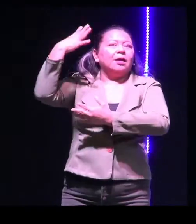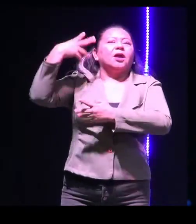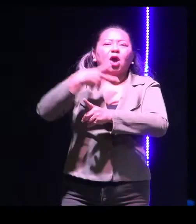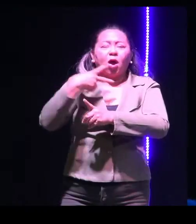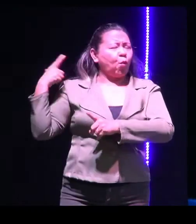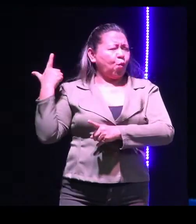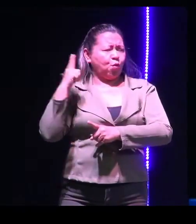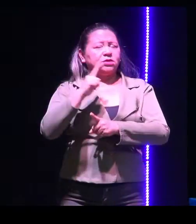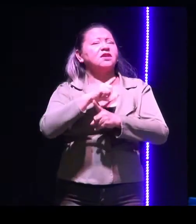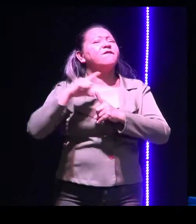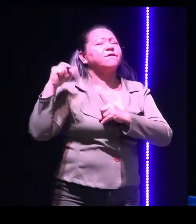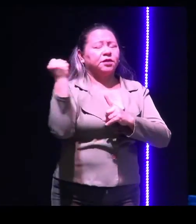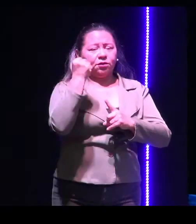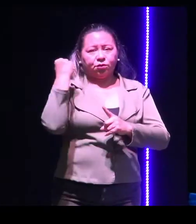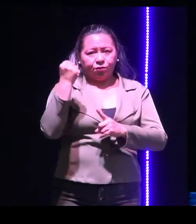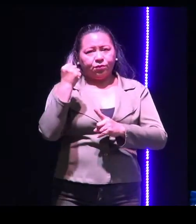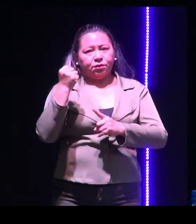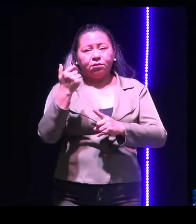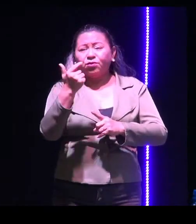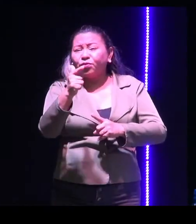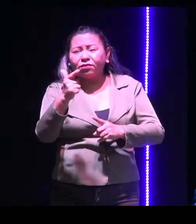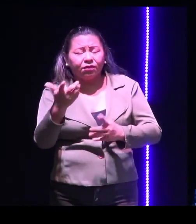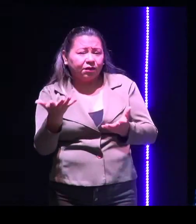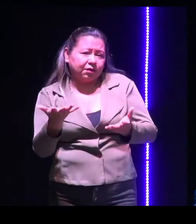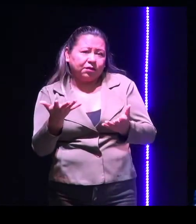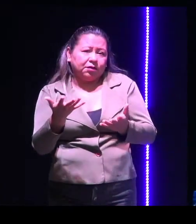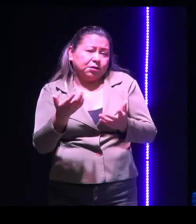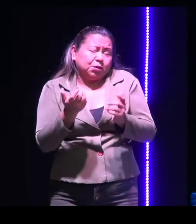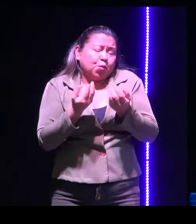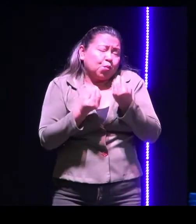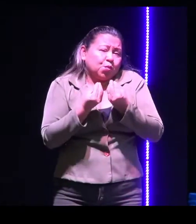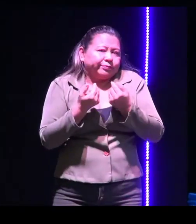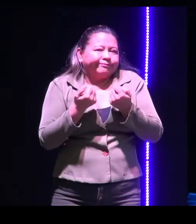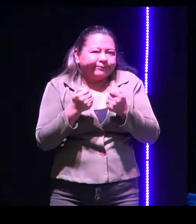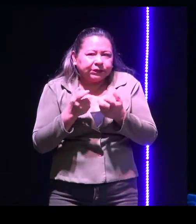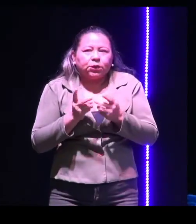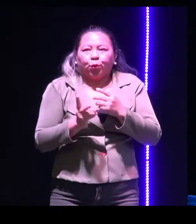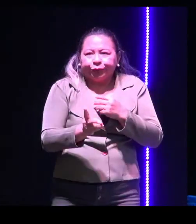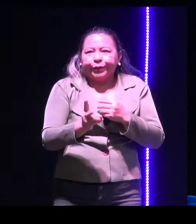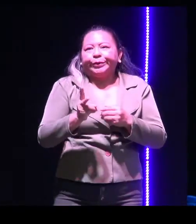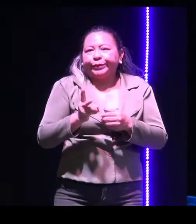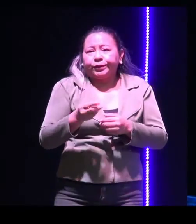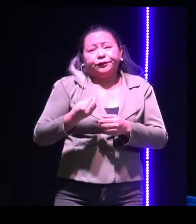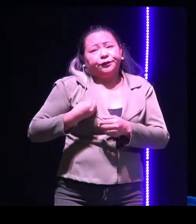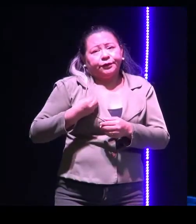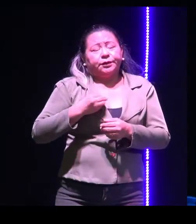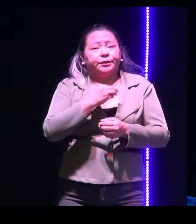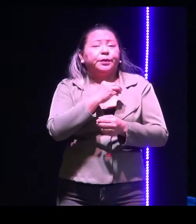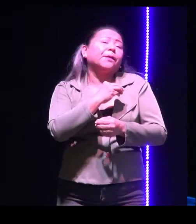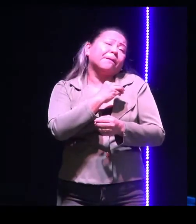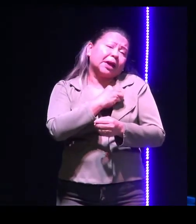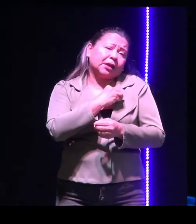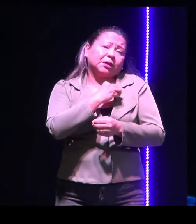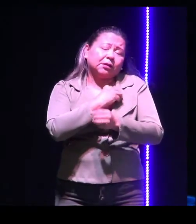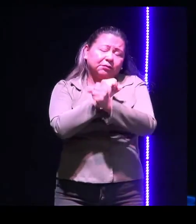vitória naquela área. Não existe, queridos, a necessidade de nós vivermos como escravos. Não existe